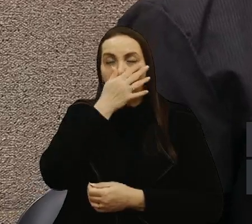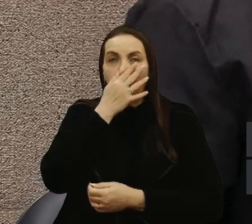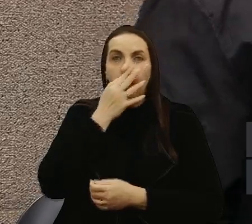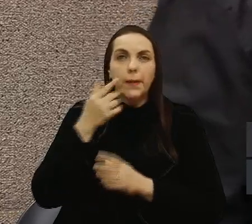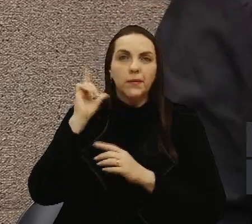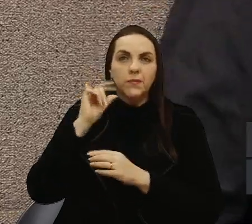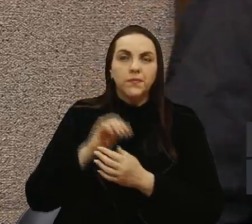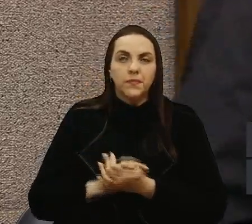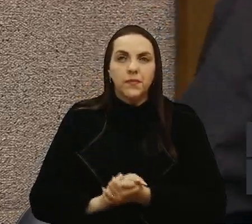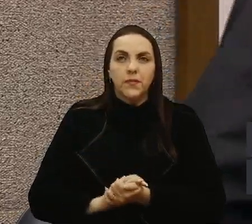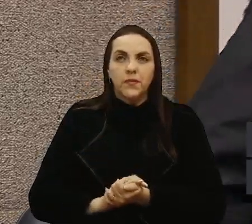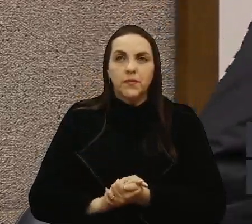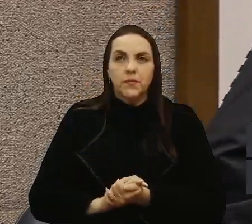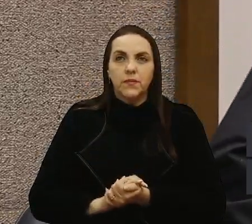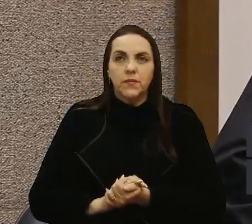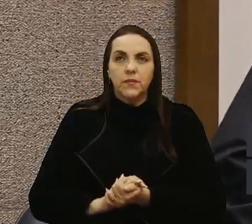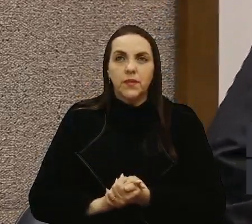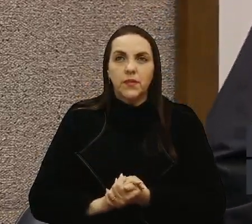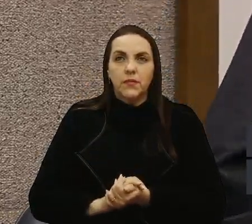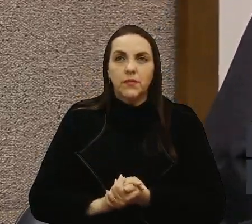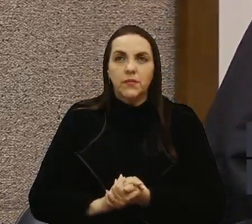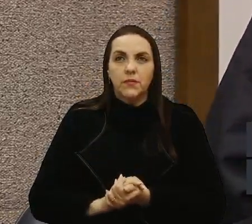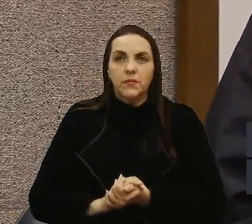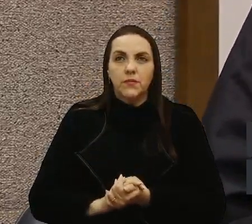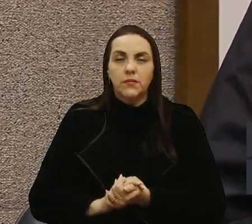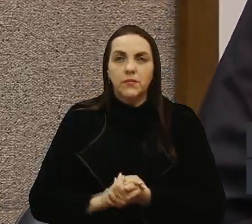inclusive, numa tarefa